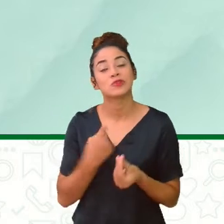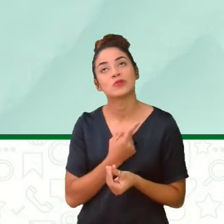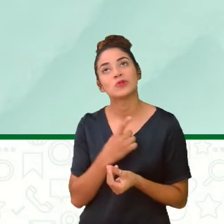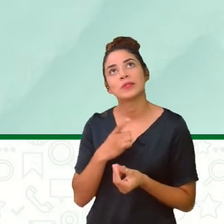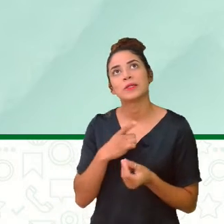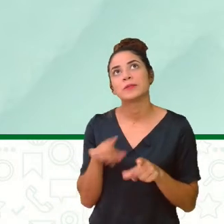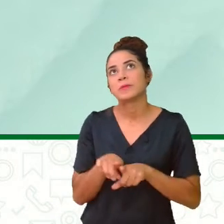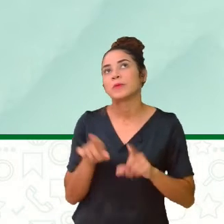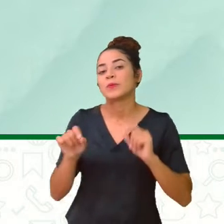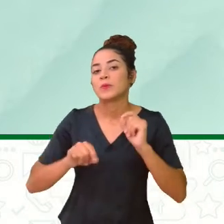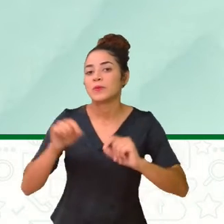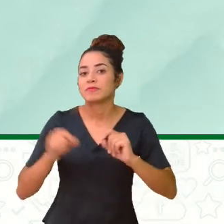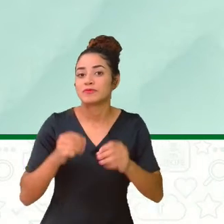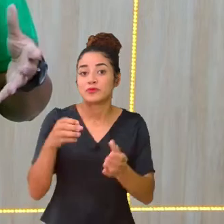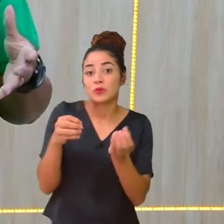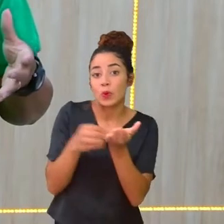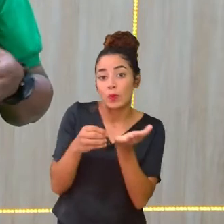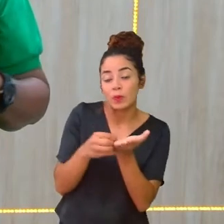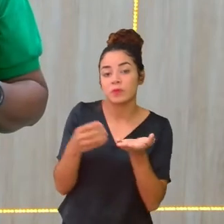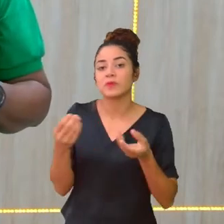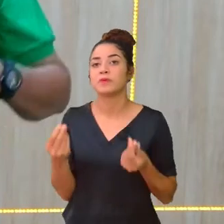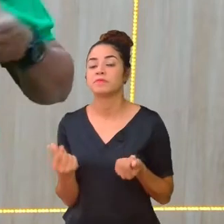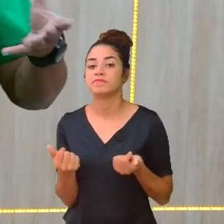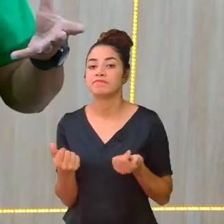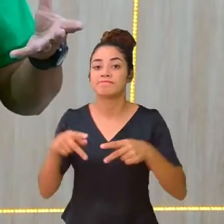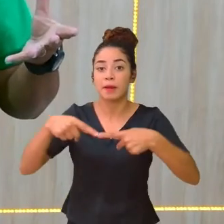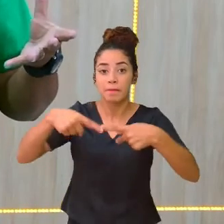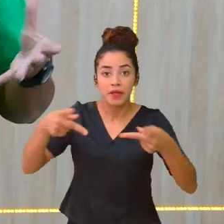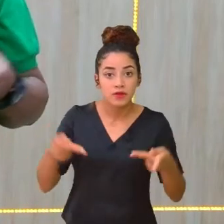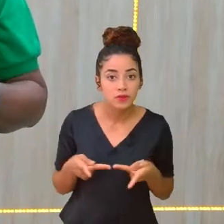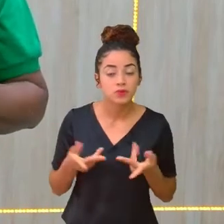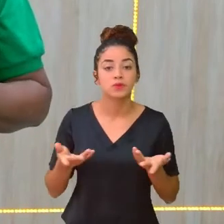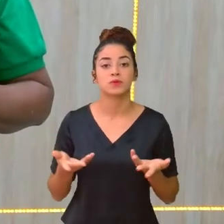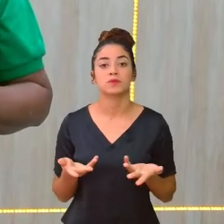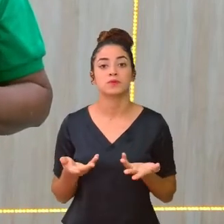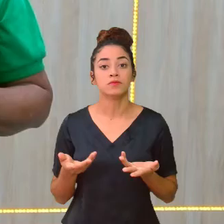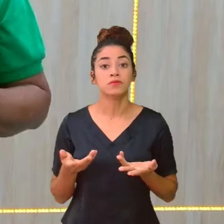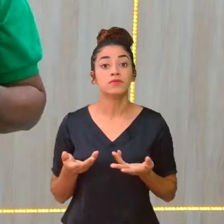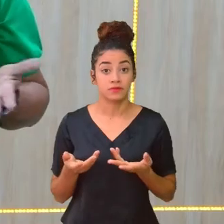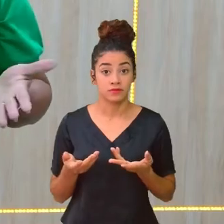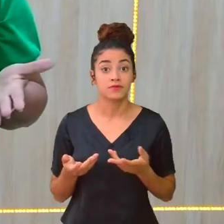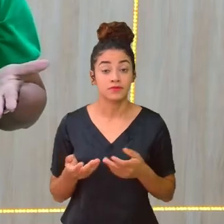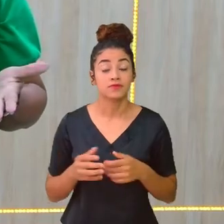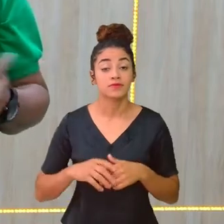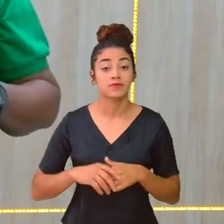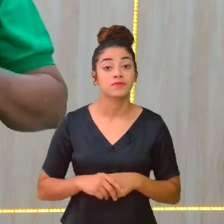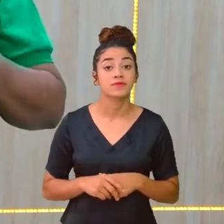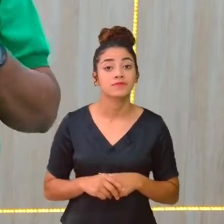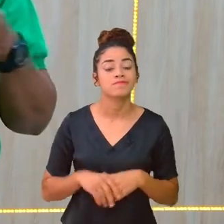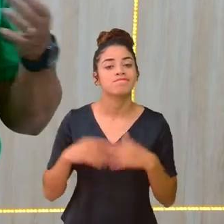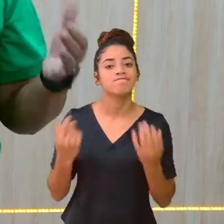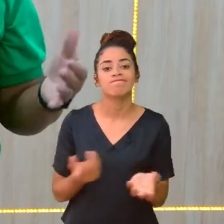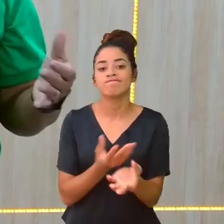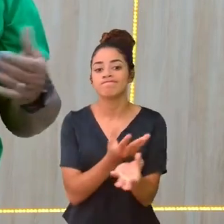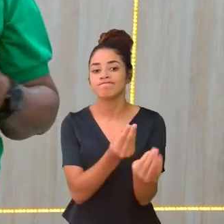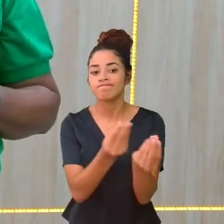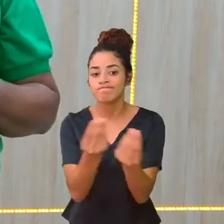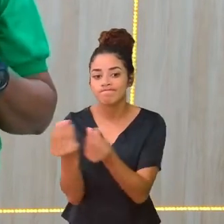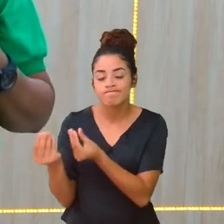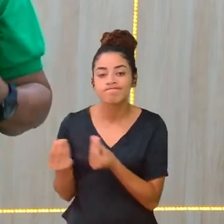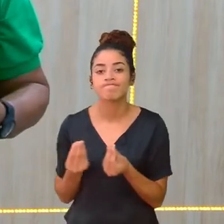tem um copo, a gente tem um prato. Então, muitas